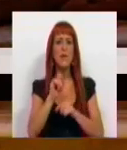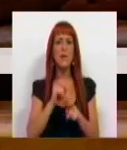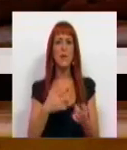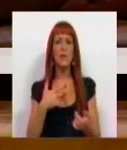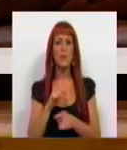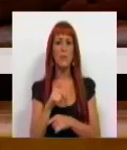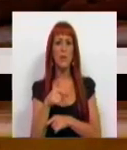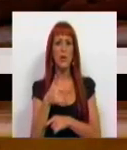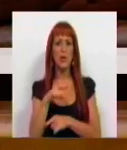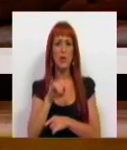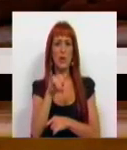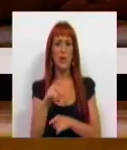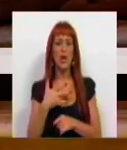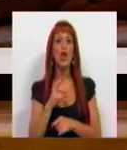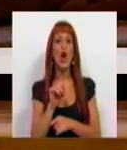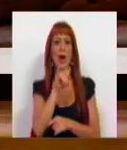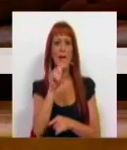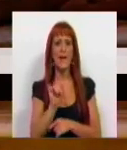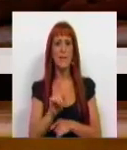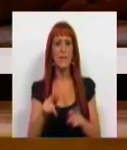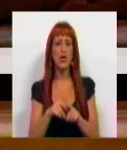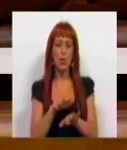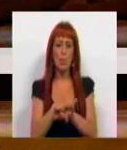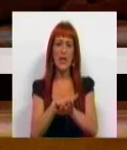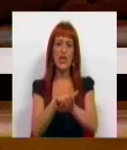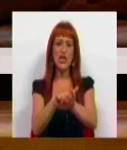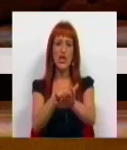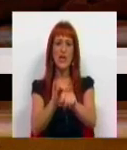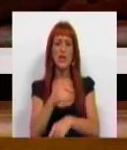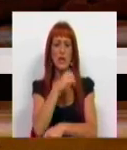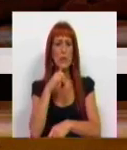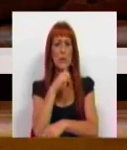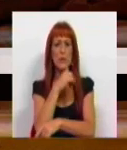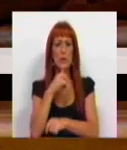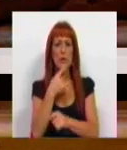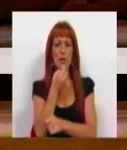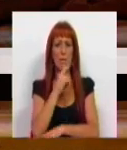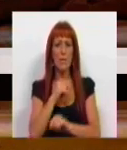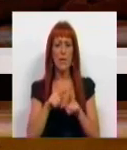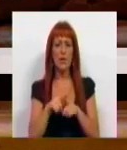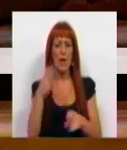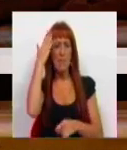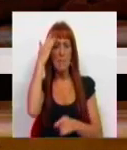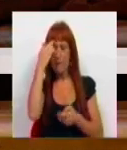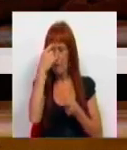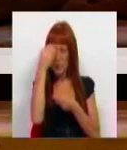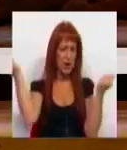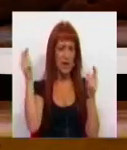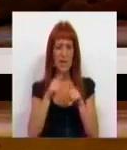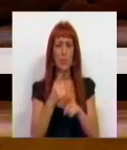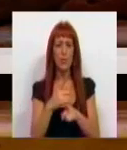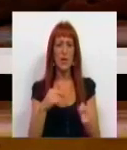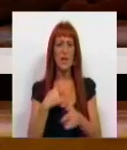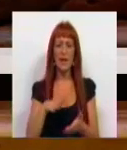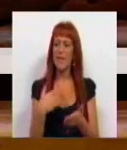Dory. A Dory é, na verdade, um peixinho que sofre de perda de memória de curto prazo, o que